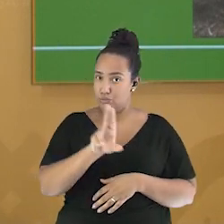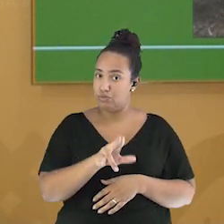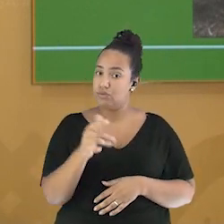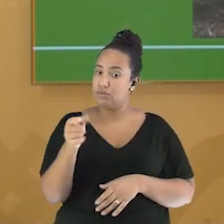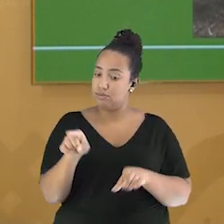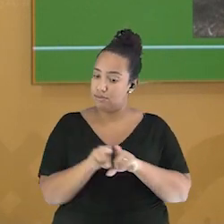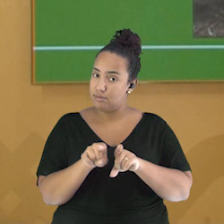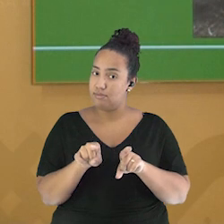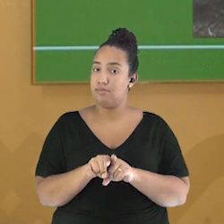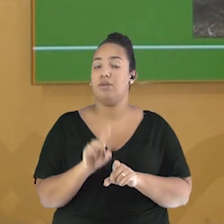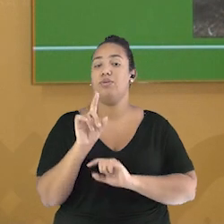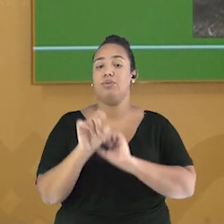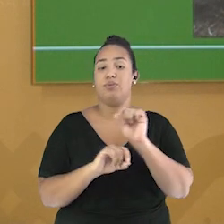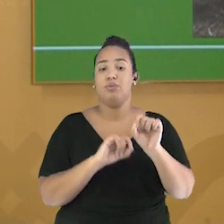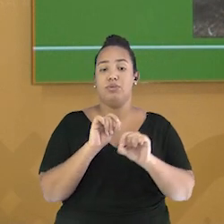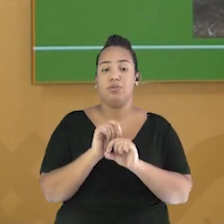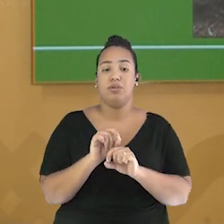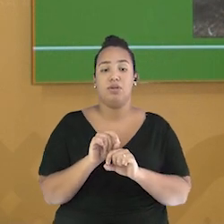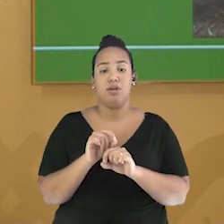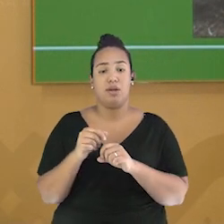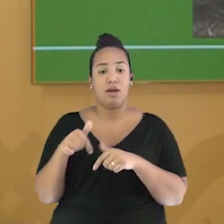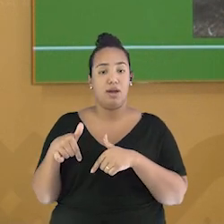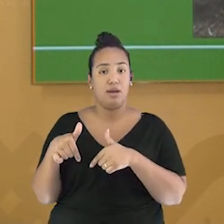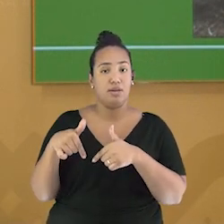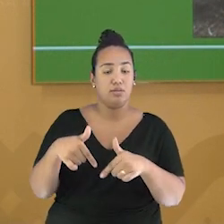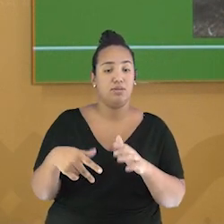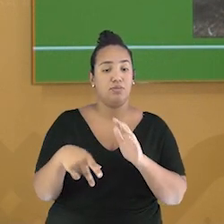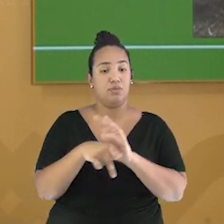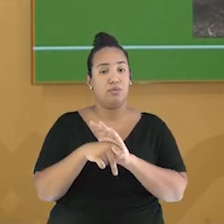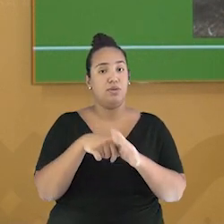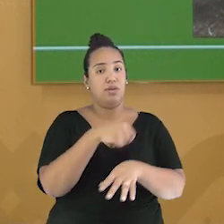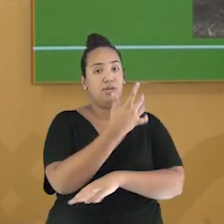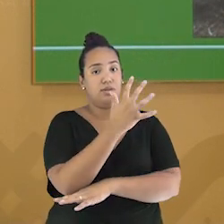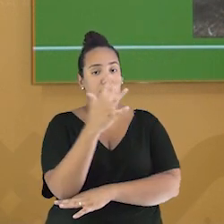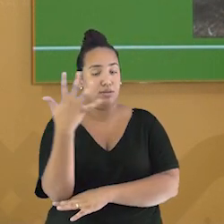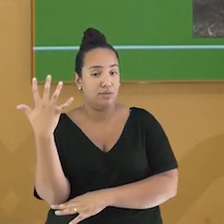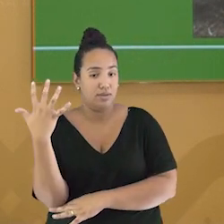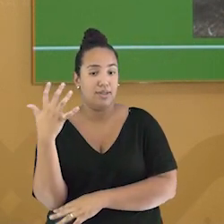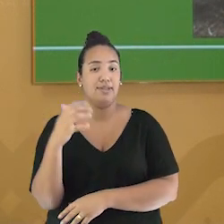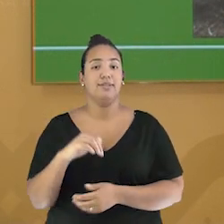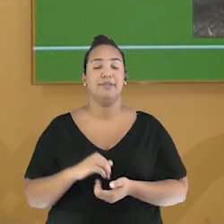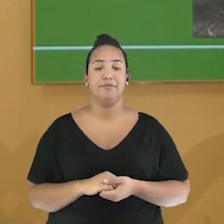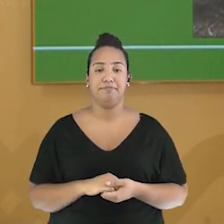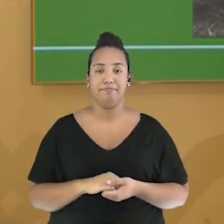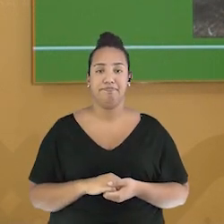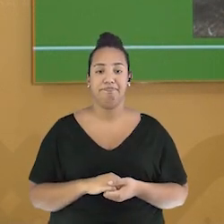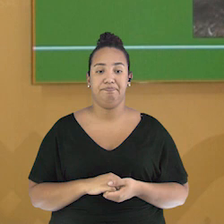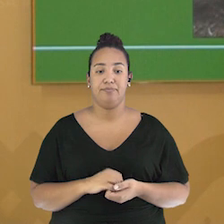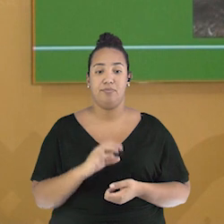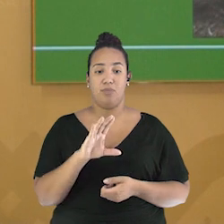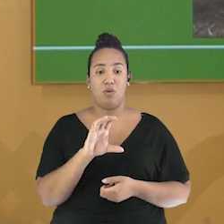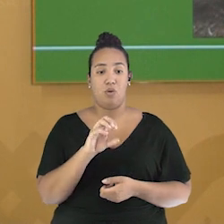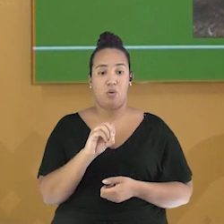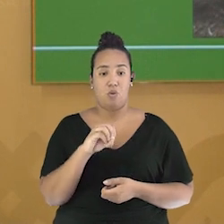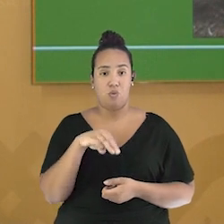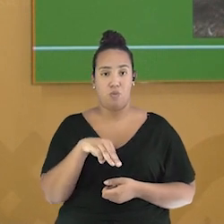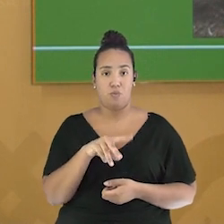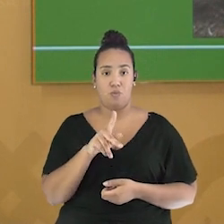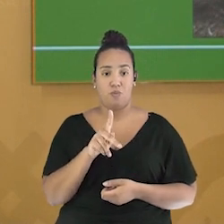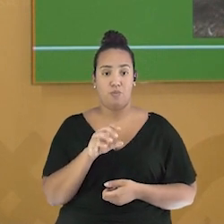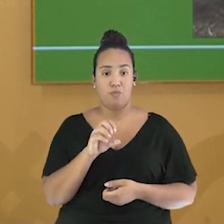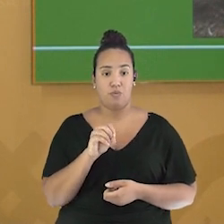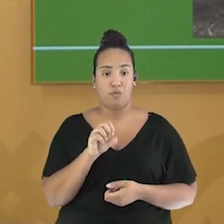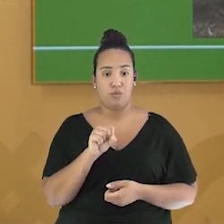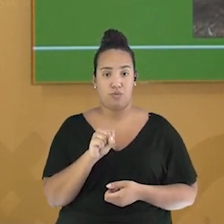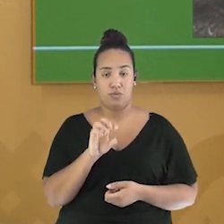princípio, reproduzindo as ações da natureza sobre a matéria orgânica. A compostagem é uma delas e